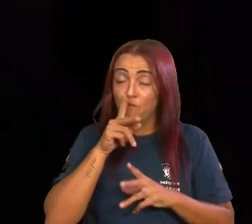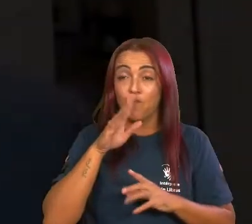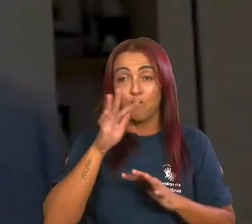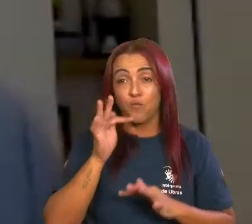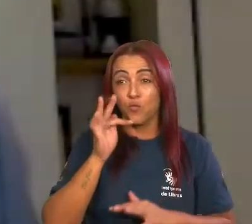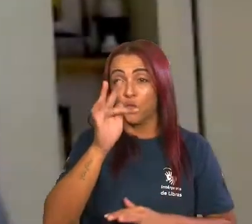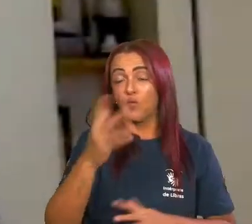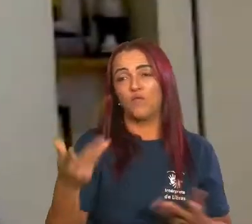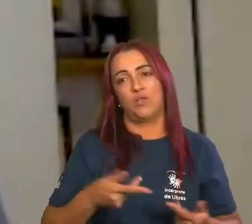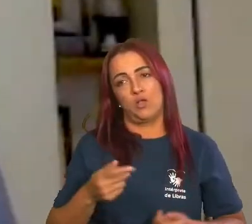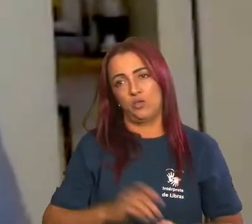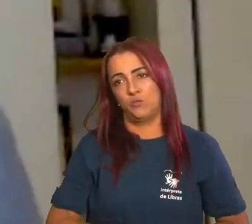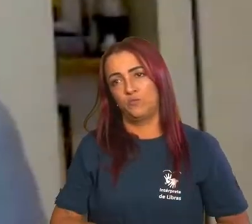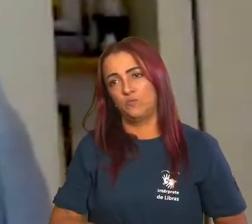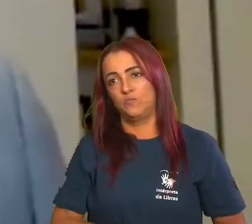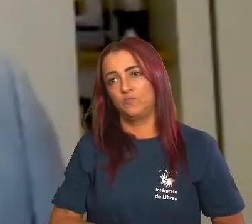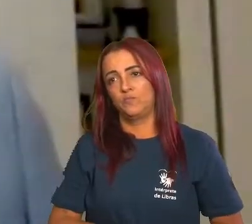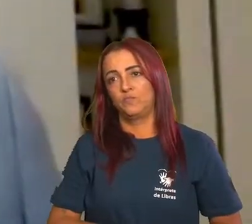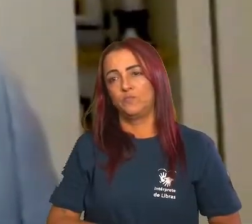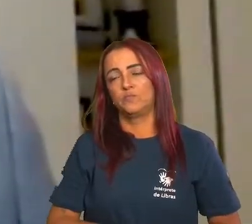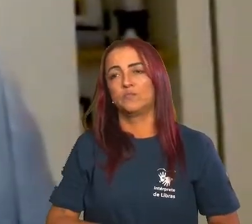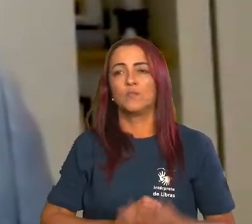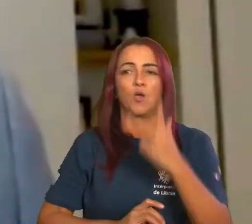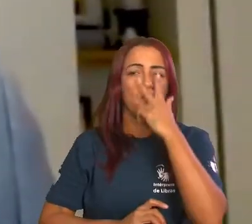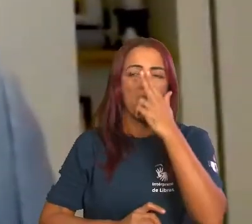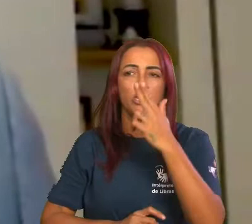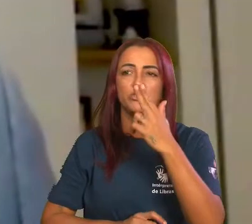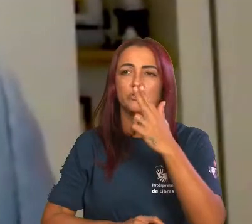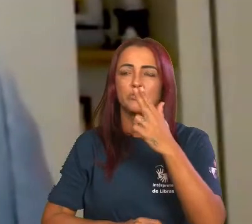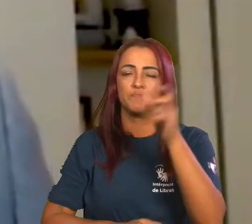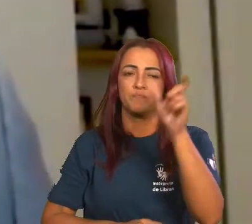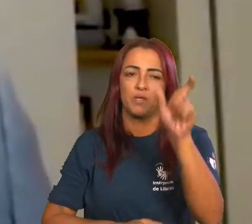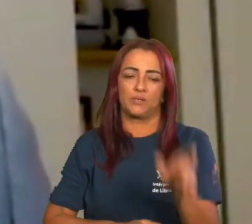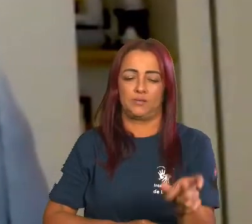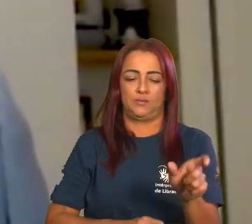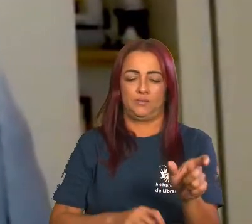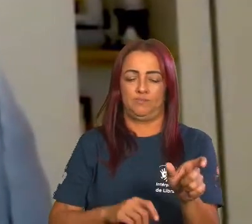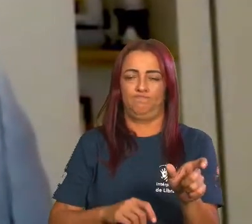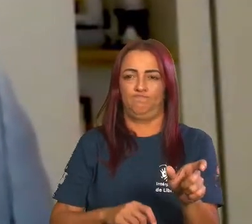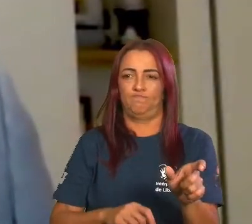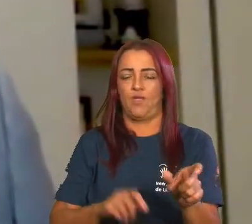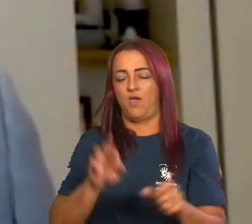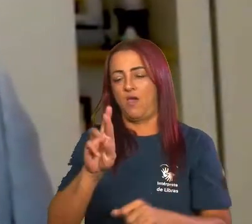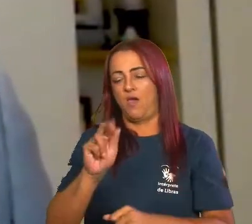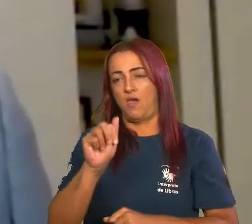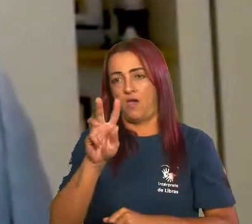pacientes. Eu acho que ser raro para mim é